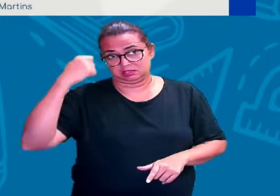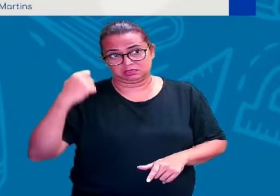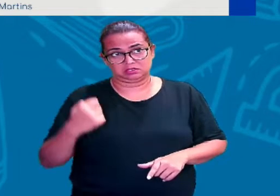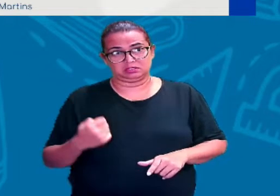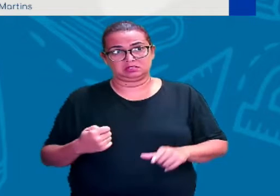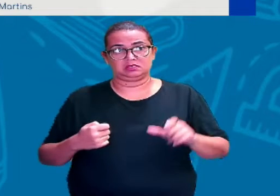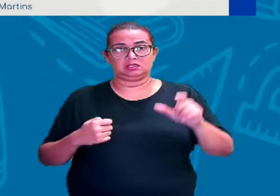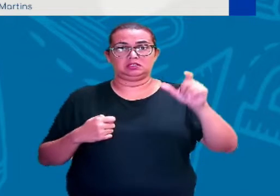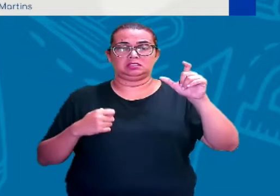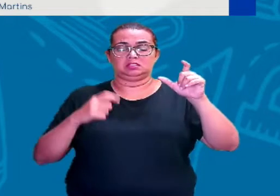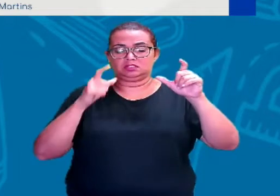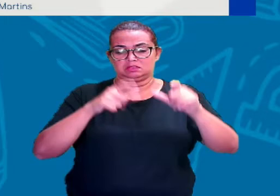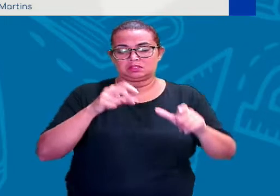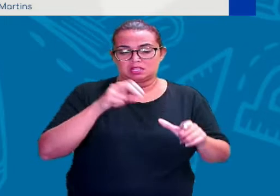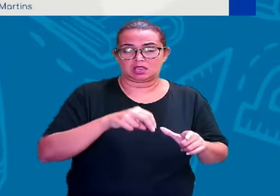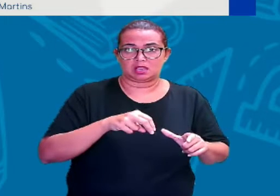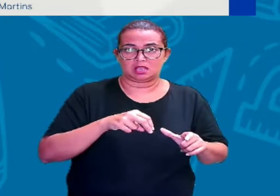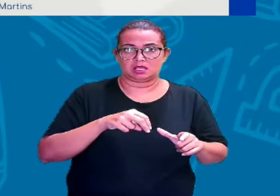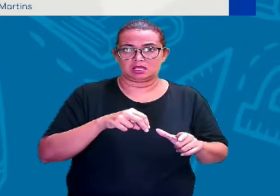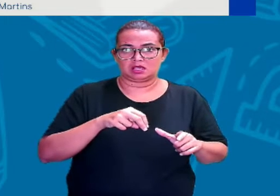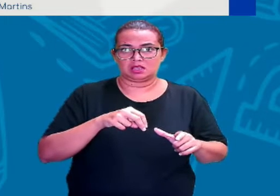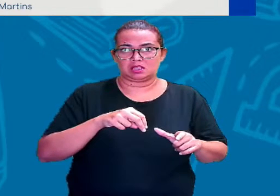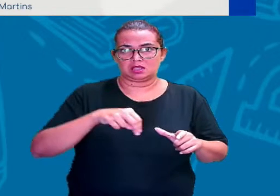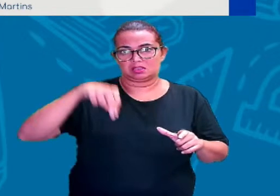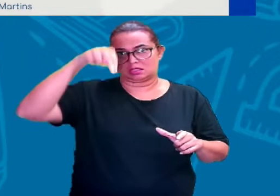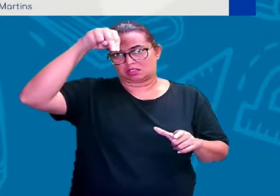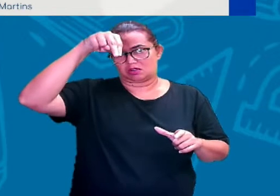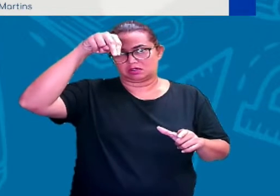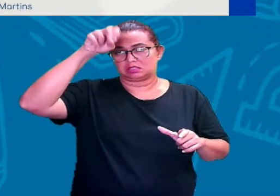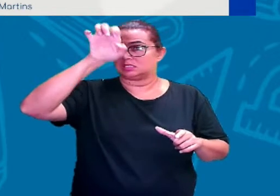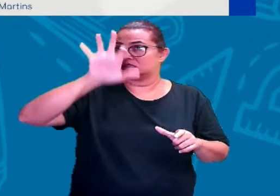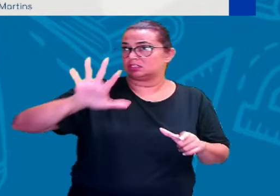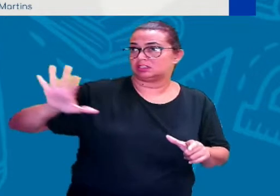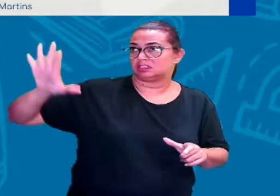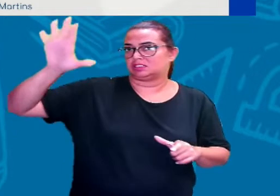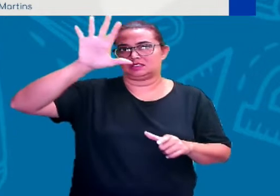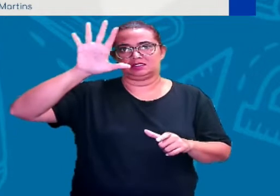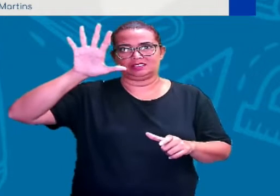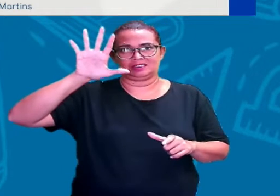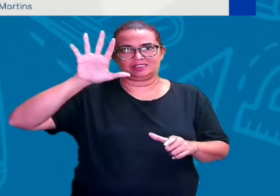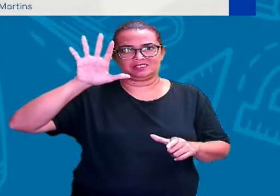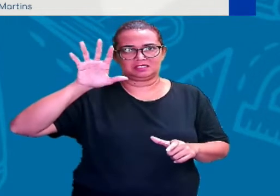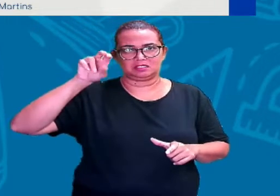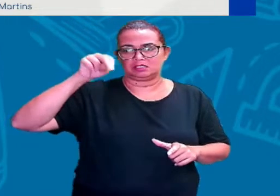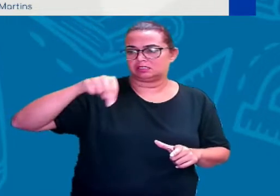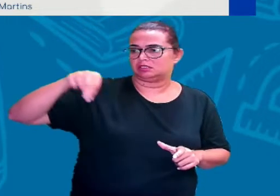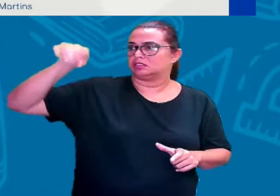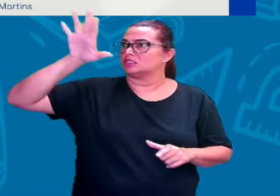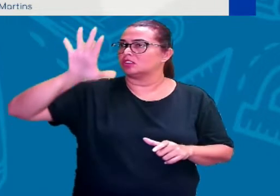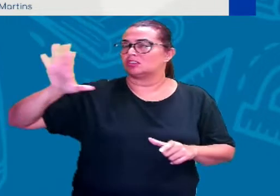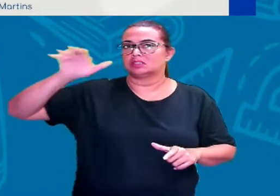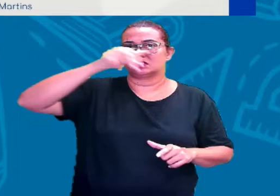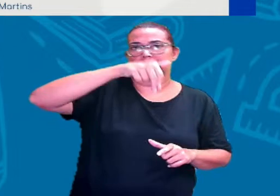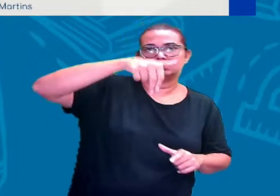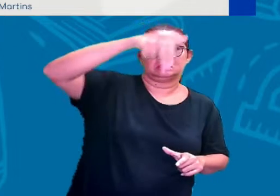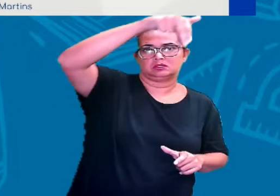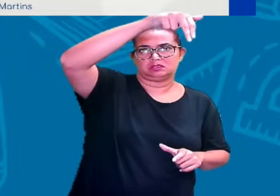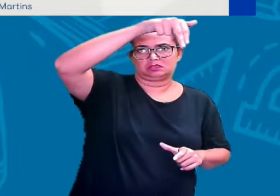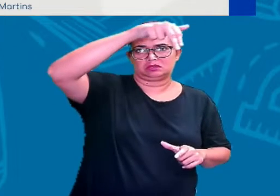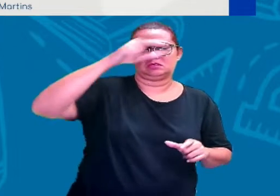Na região norte e na região nordeste. E aí, uma dificuldade também